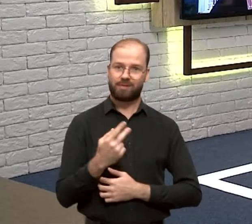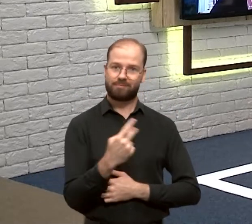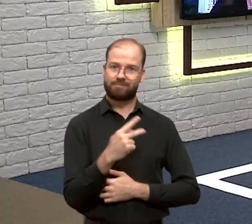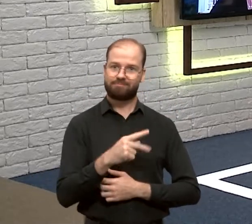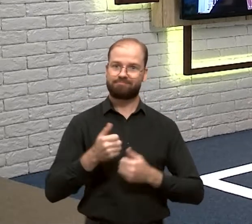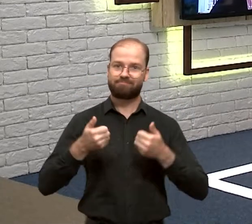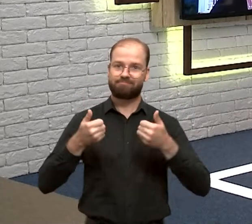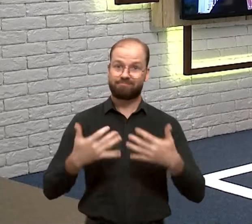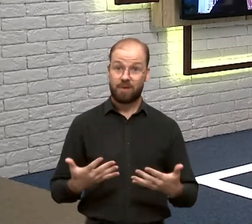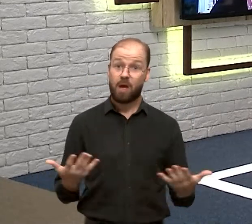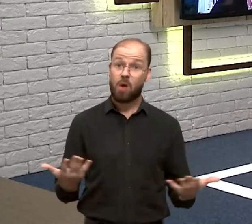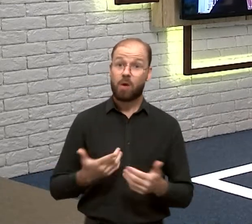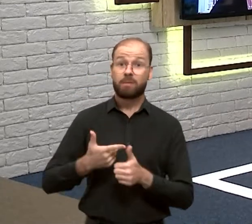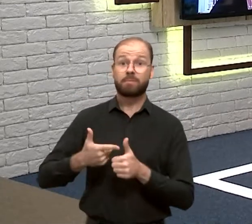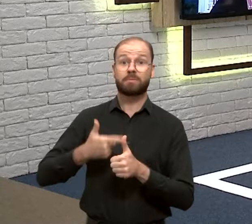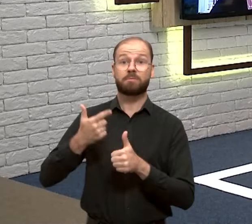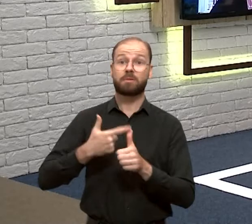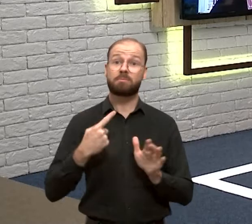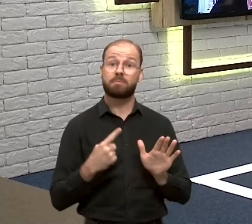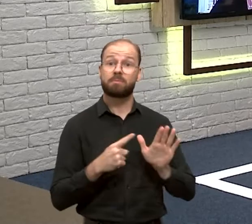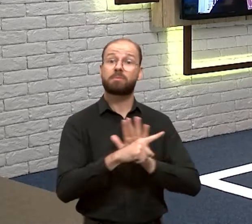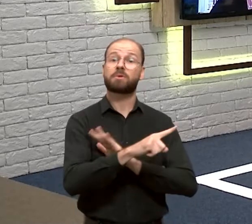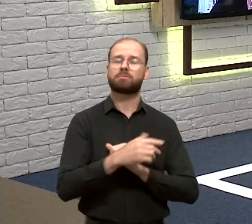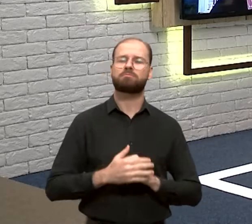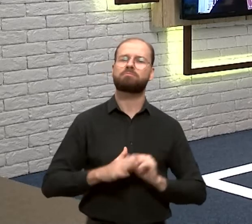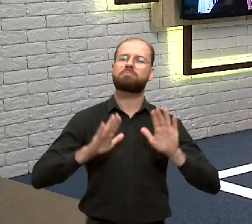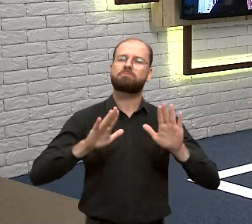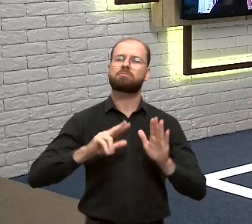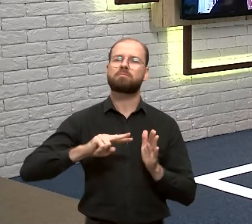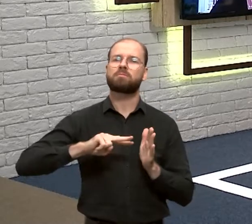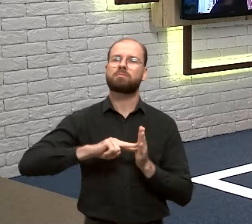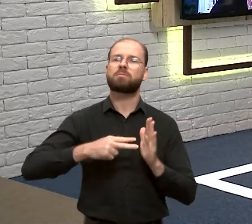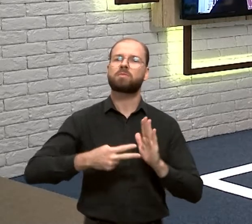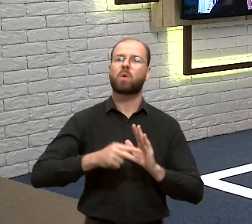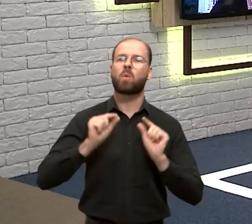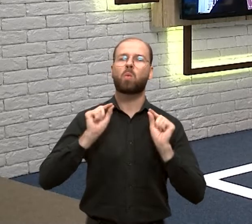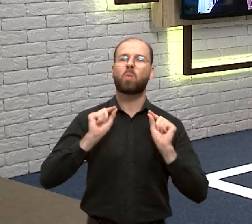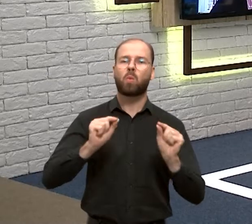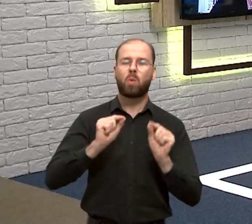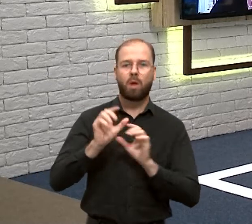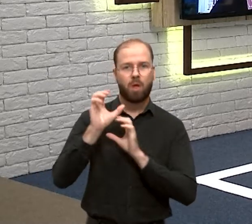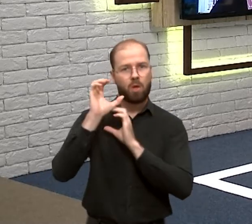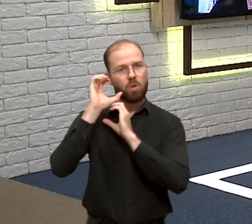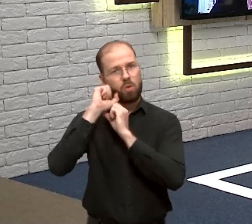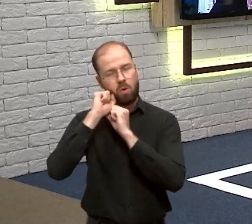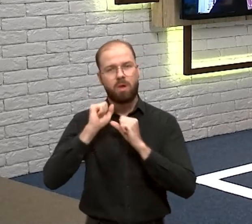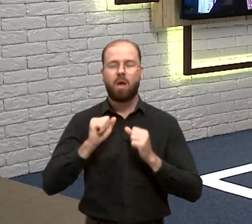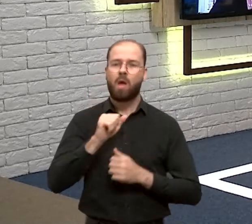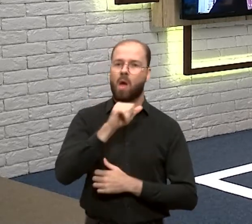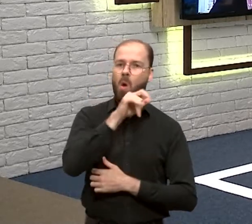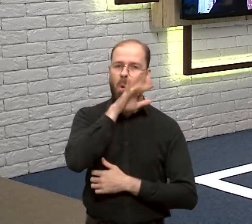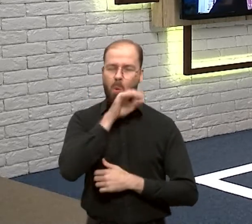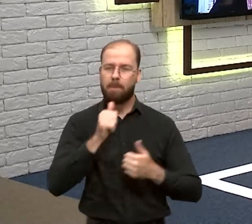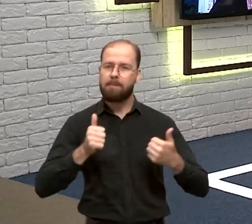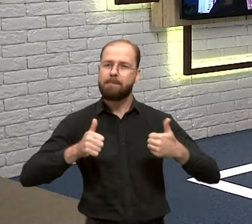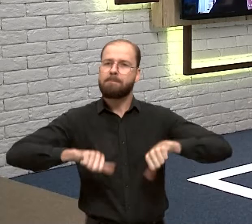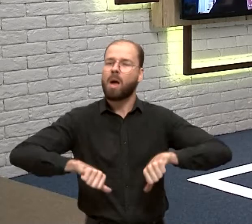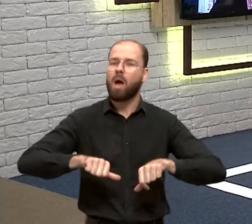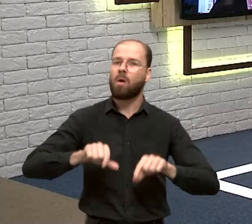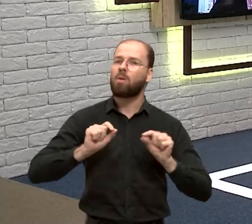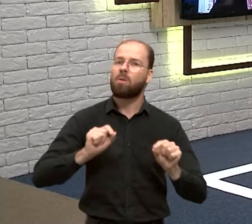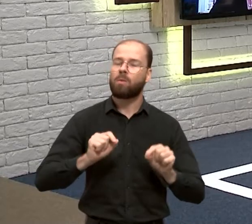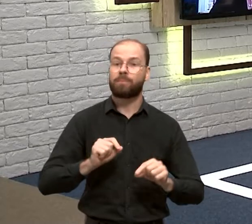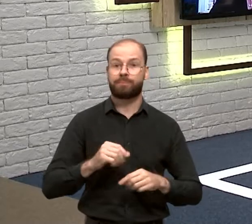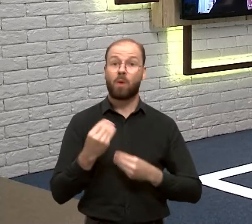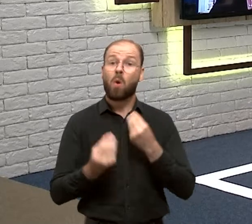da senhora, vou primeiro colocar a primeira pergunta. O que significa má qualidade do sono? Como a gente pode saber